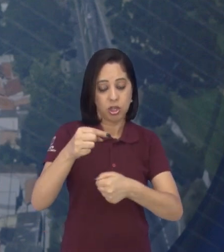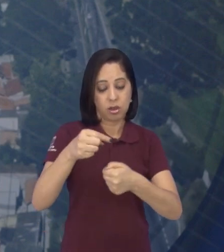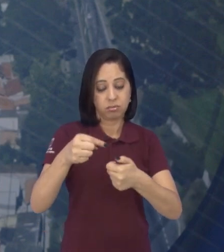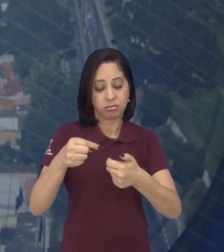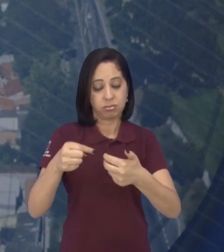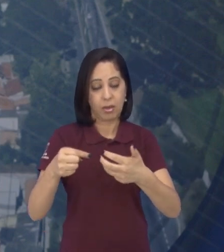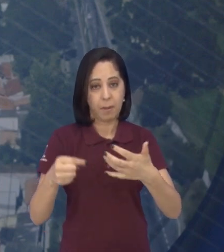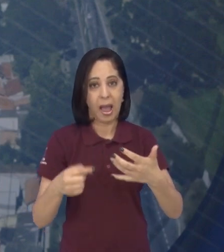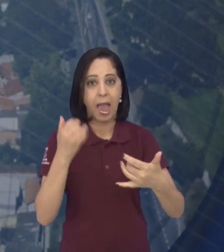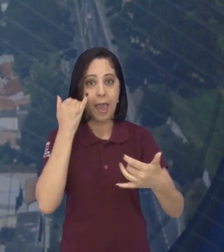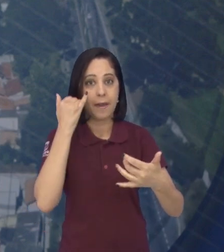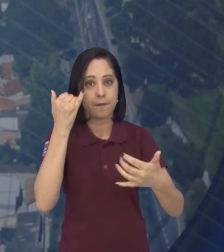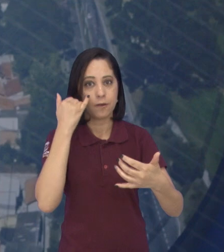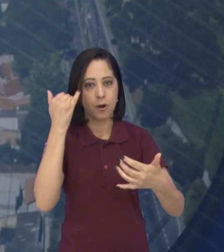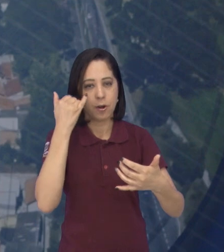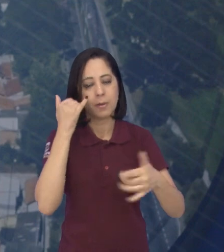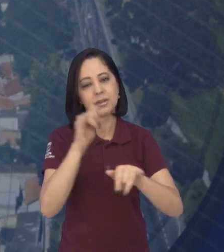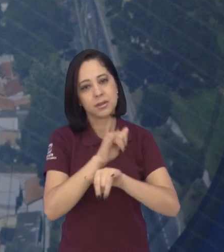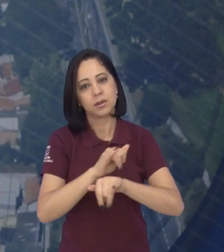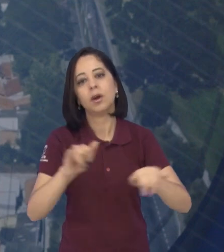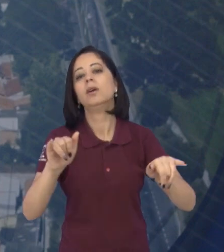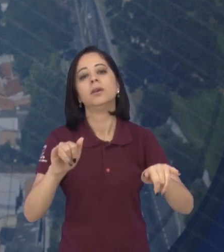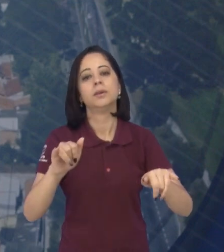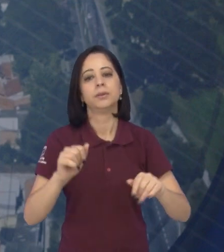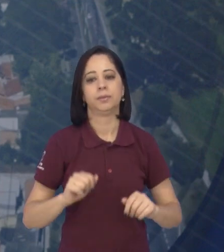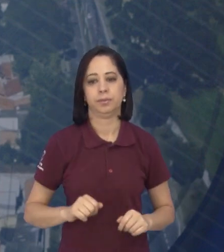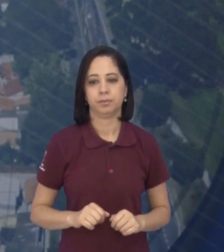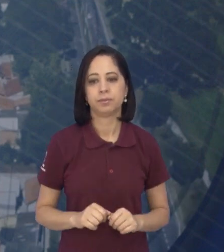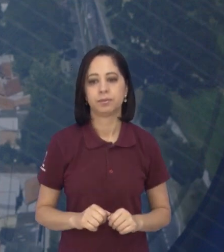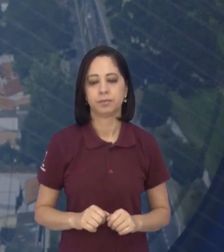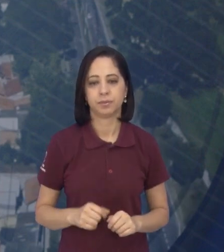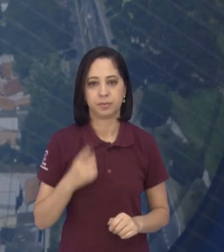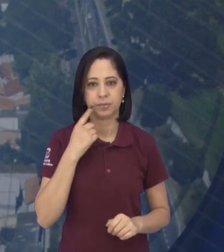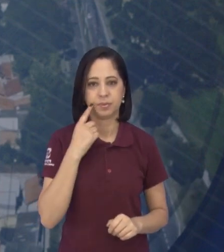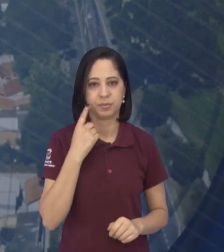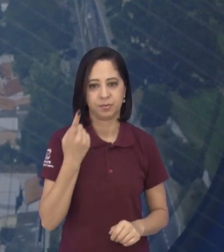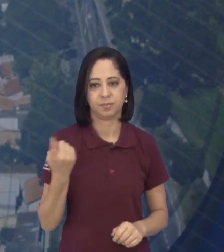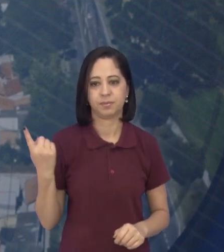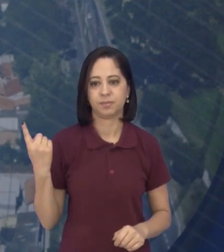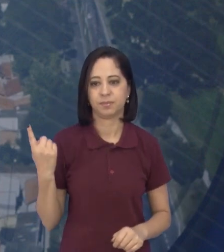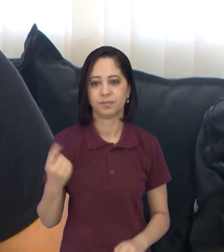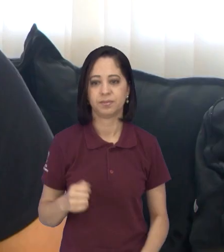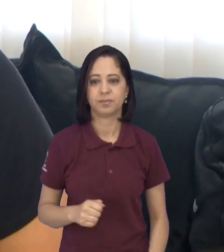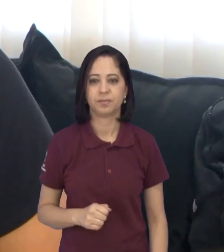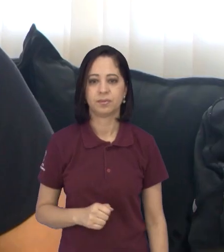trazer algumas informações para a gente também nesse sentido. Olha só, com vocês, Fê.